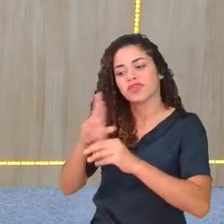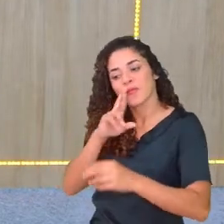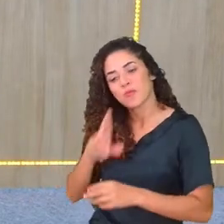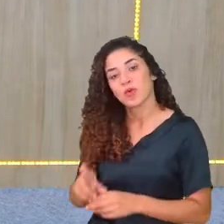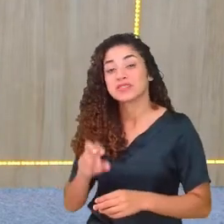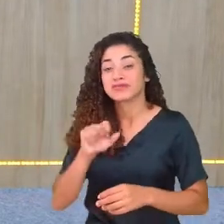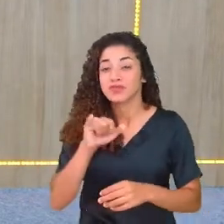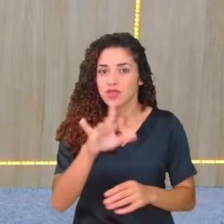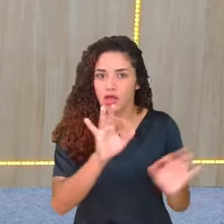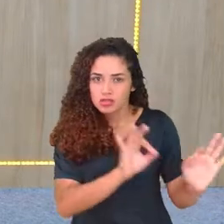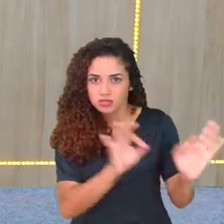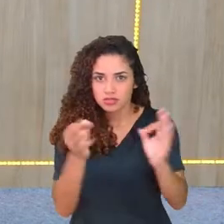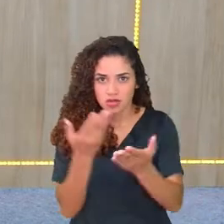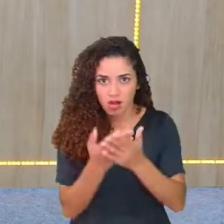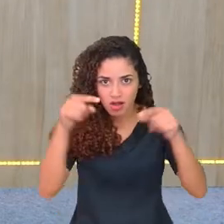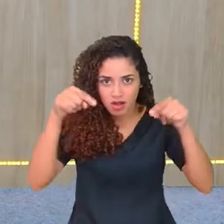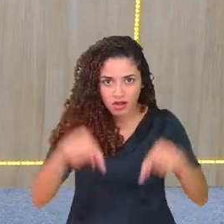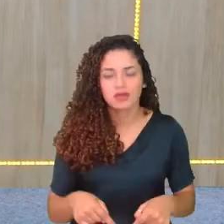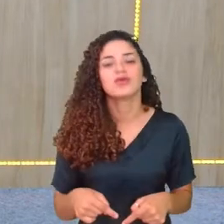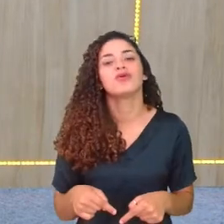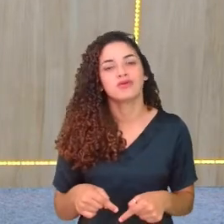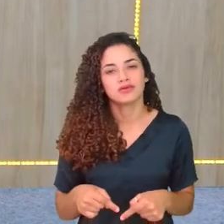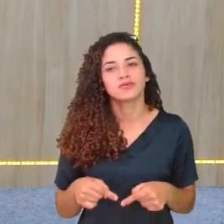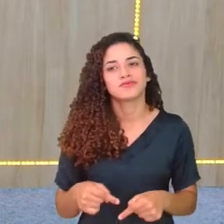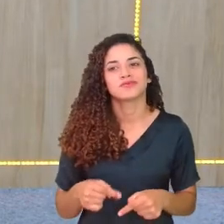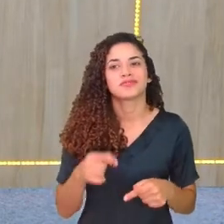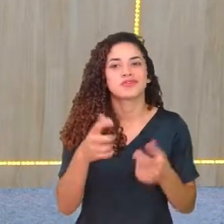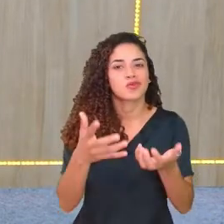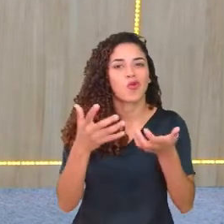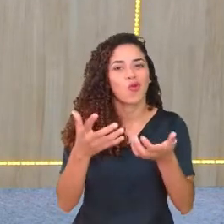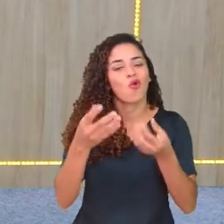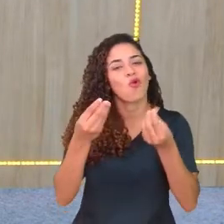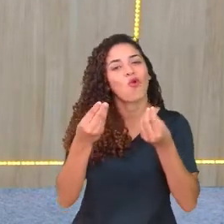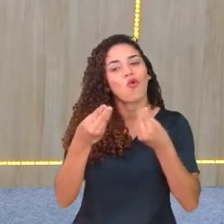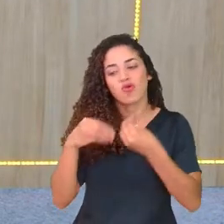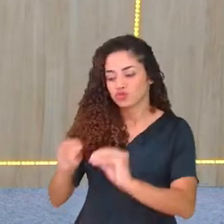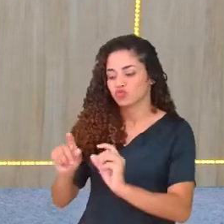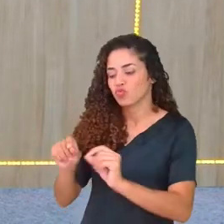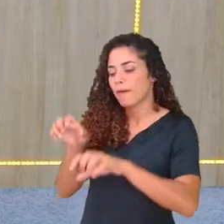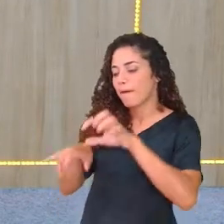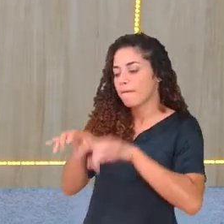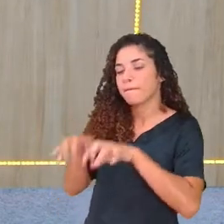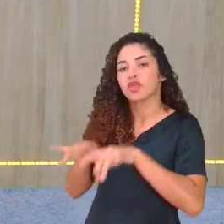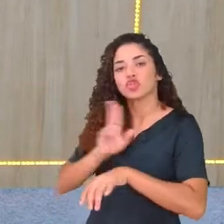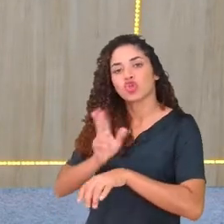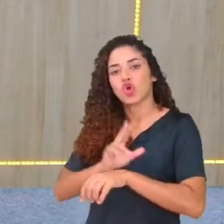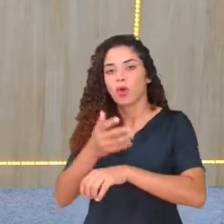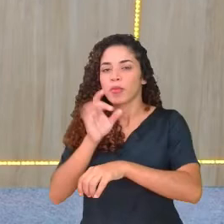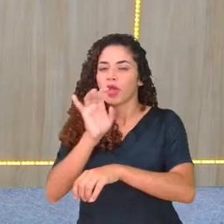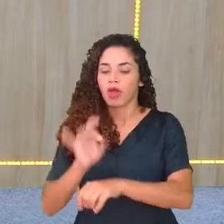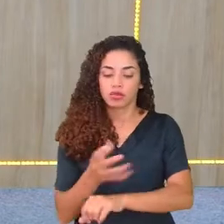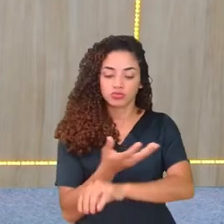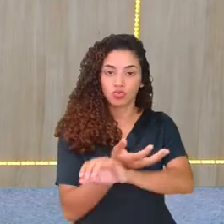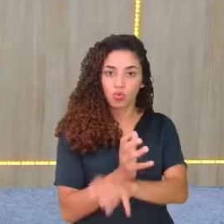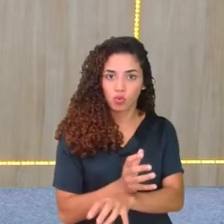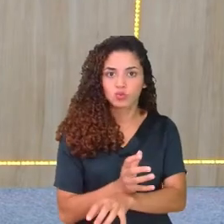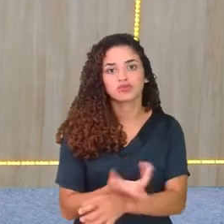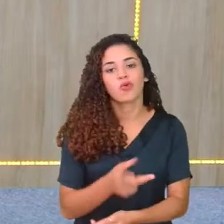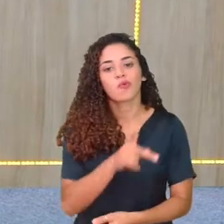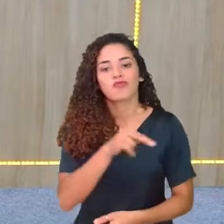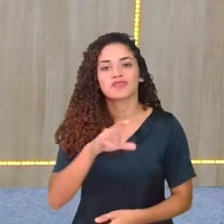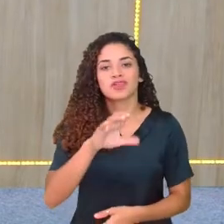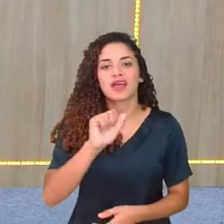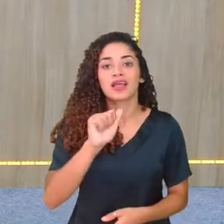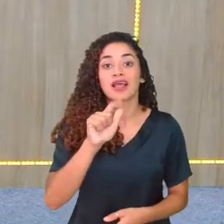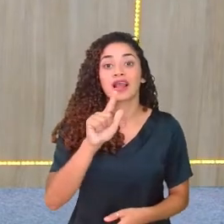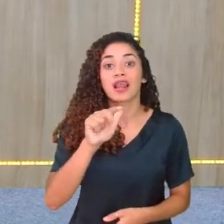nossa aula, que quer colocar aí o nome de ossos, vai lá, coloca no chat que a professora Cláudia, né, vai ler